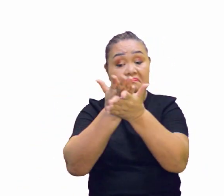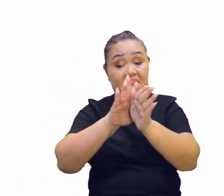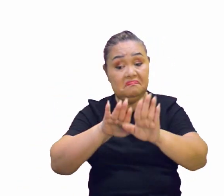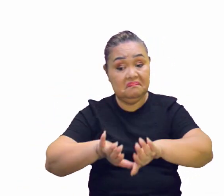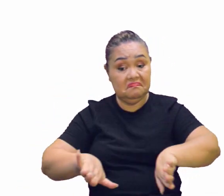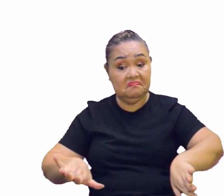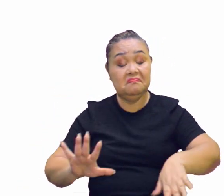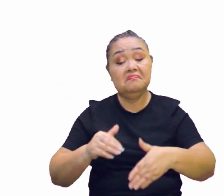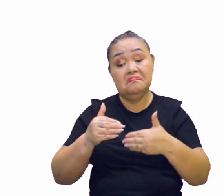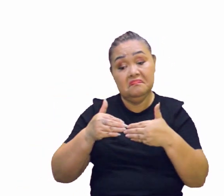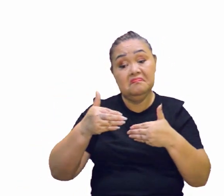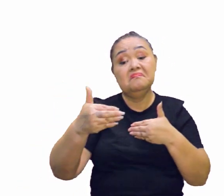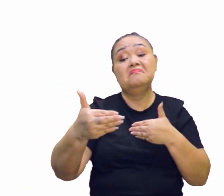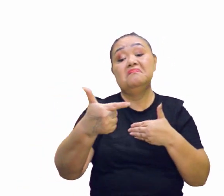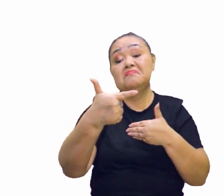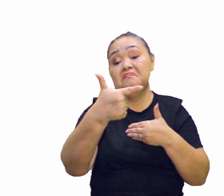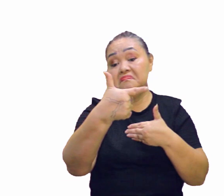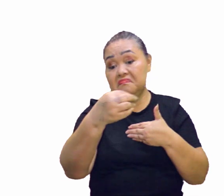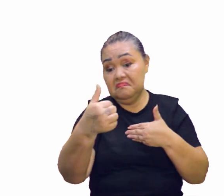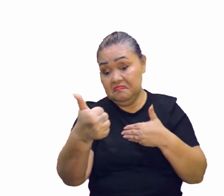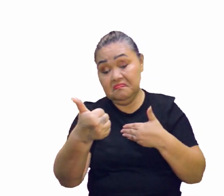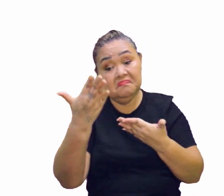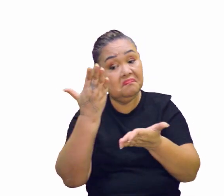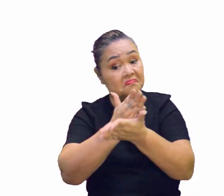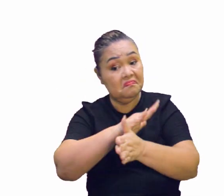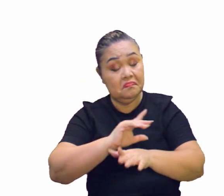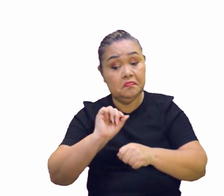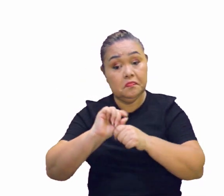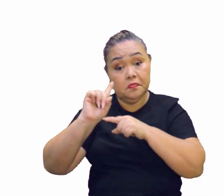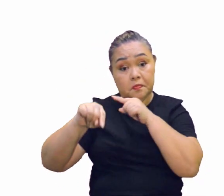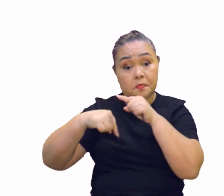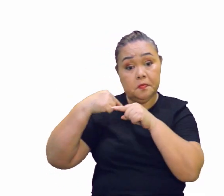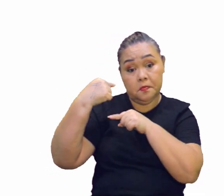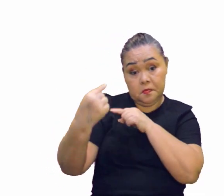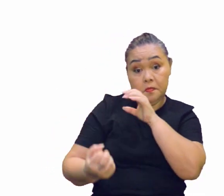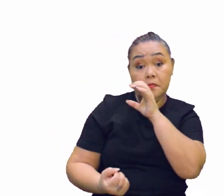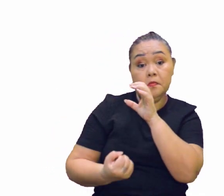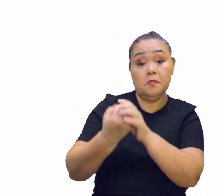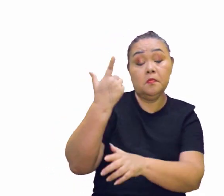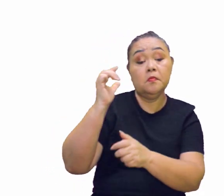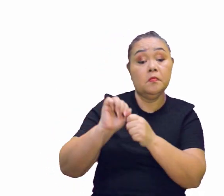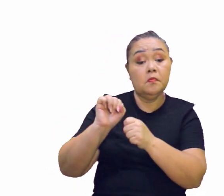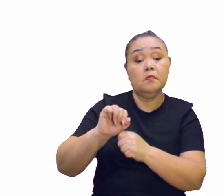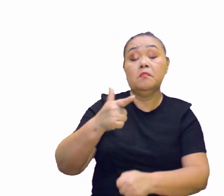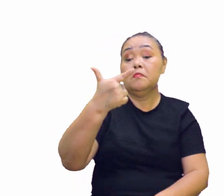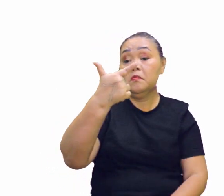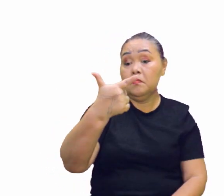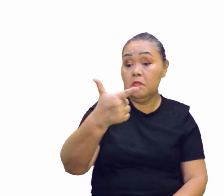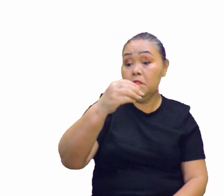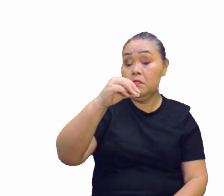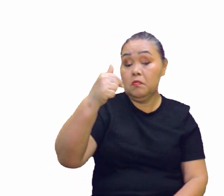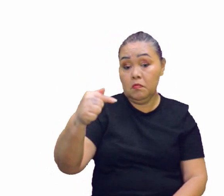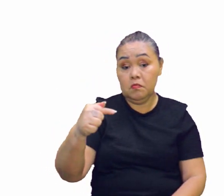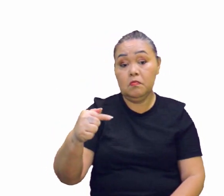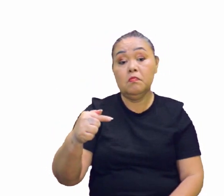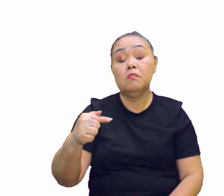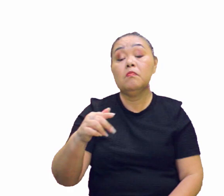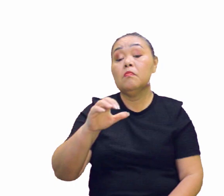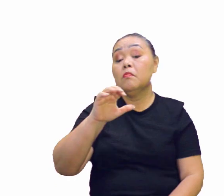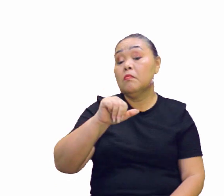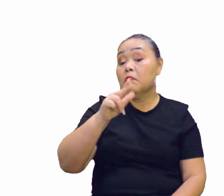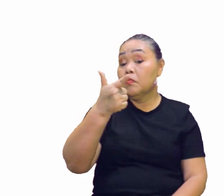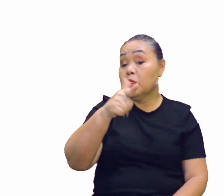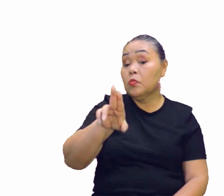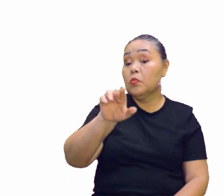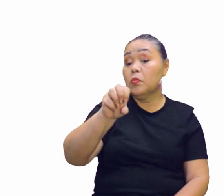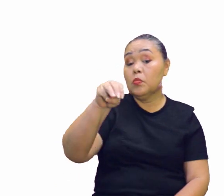extingui-las a partir de 2001. Tanto e aí ela surge novamente lá, em 2007. E em 2007, agora ela já vem com outro